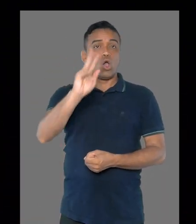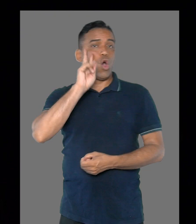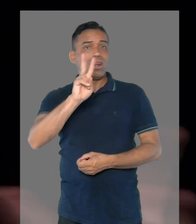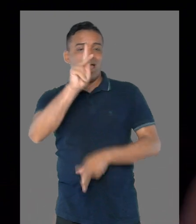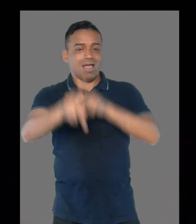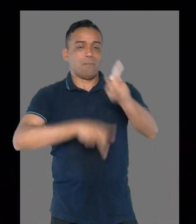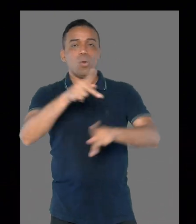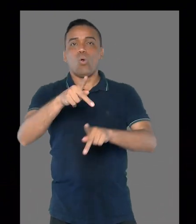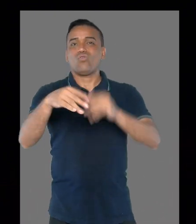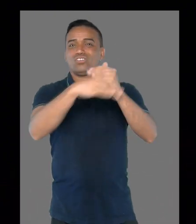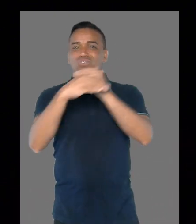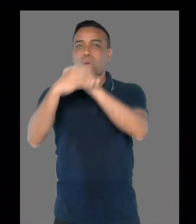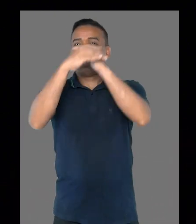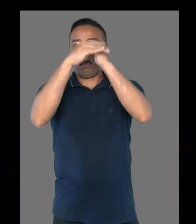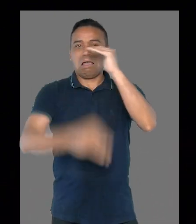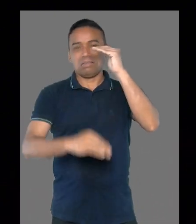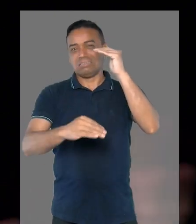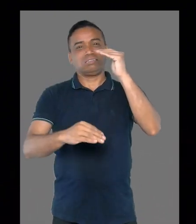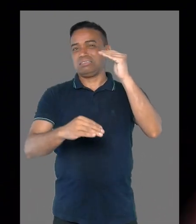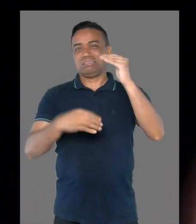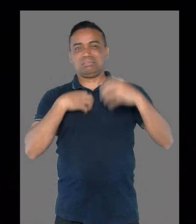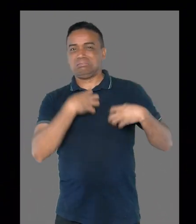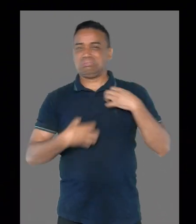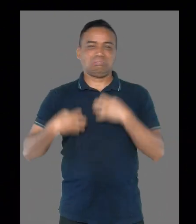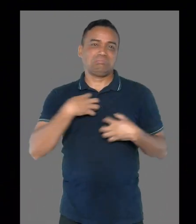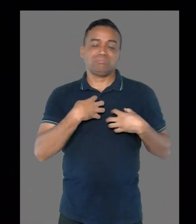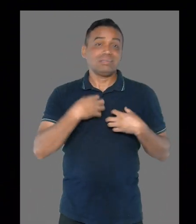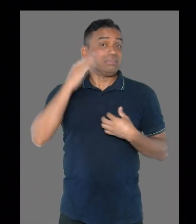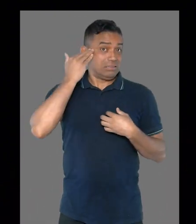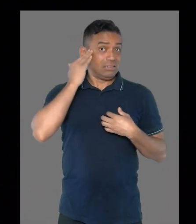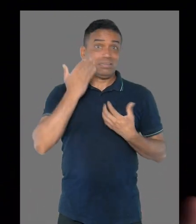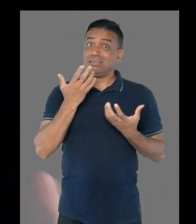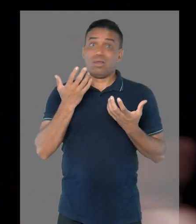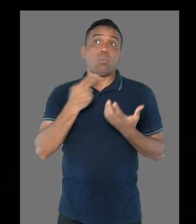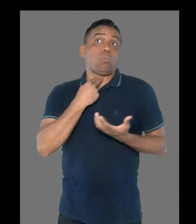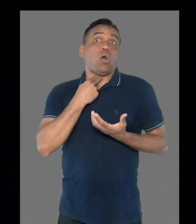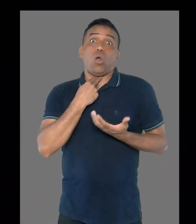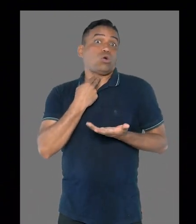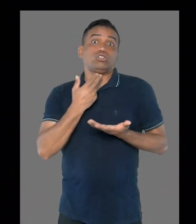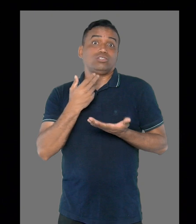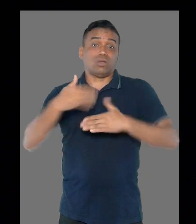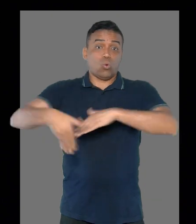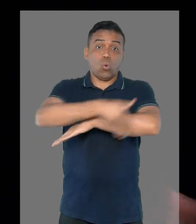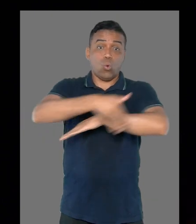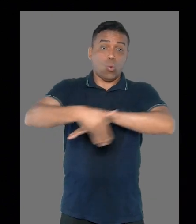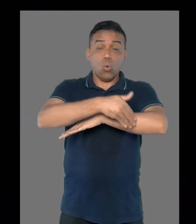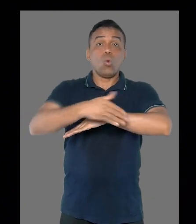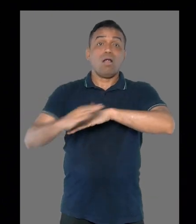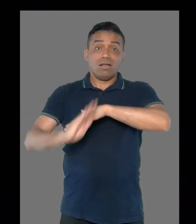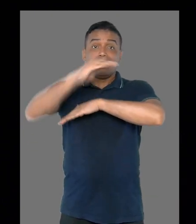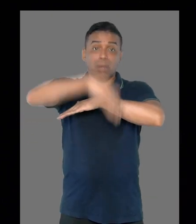se incomodar com as desigualdades e entender que, enfim, não dá para não colocar um quebra-mola quando tem